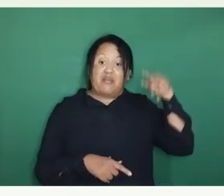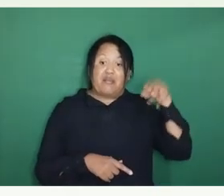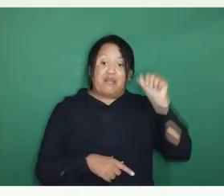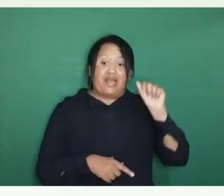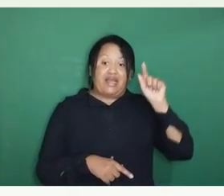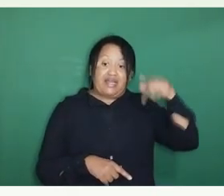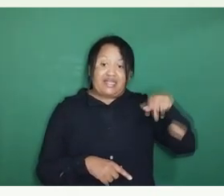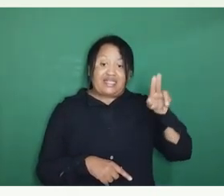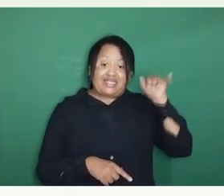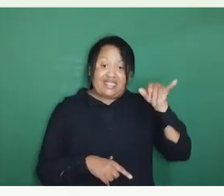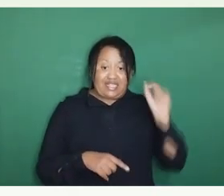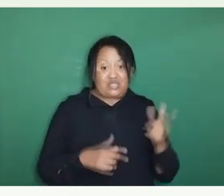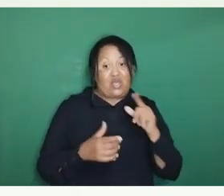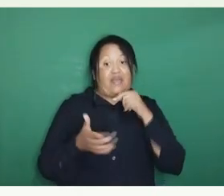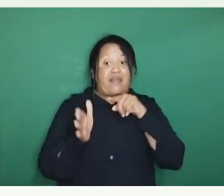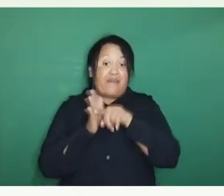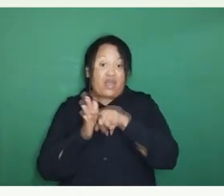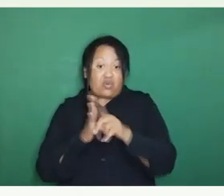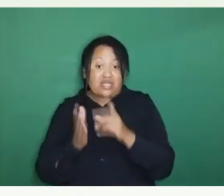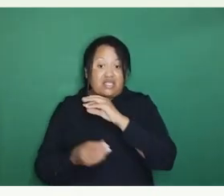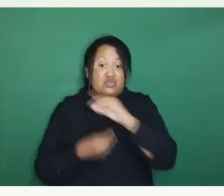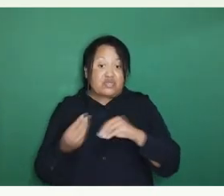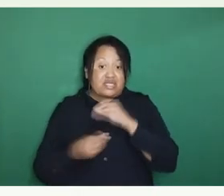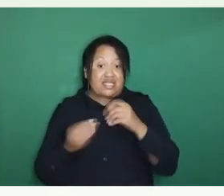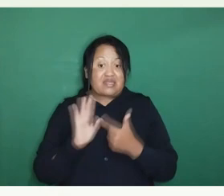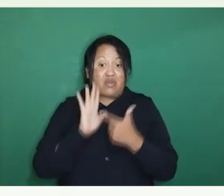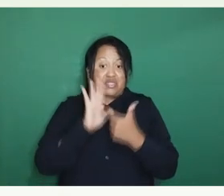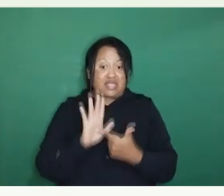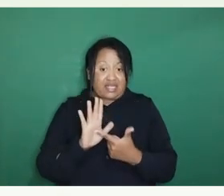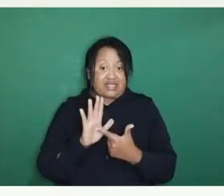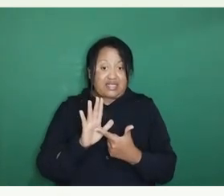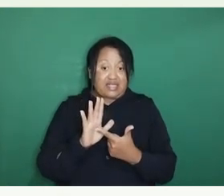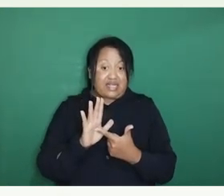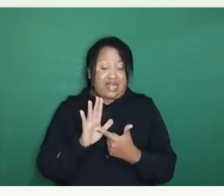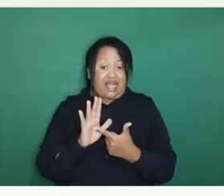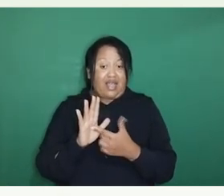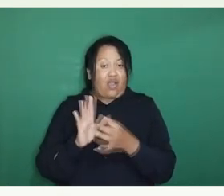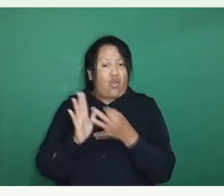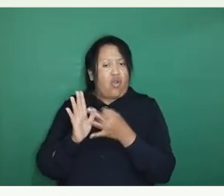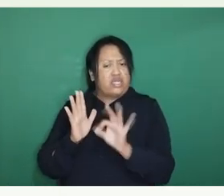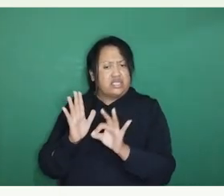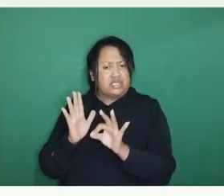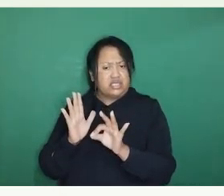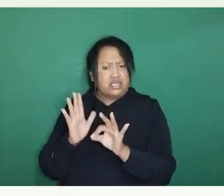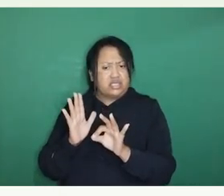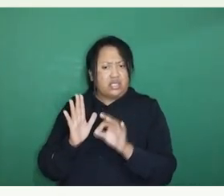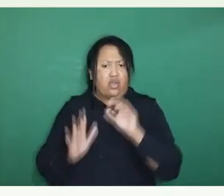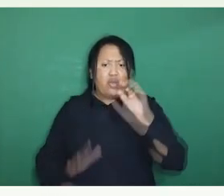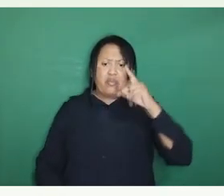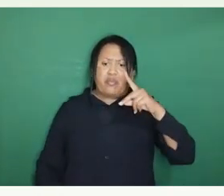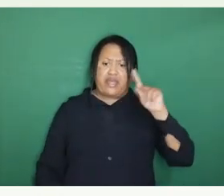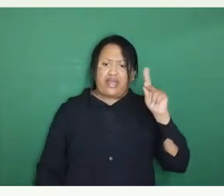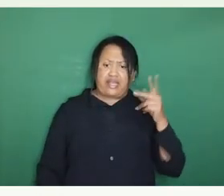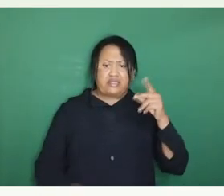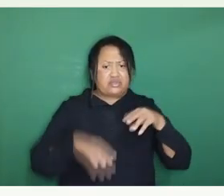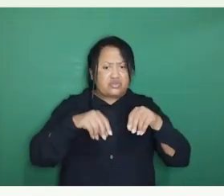tá mostrando o solo inicialmente está ácido ele quer corrigir o pH do